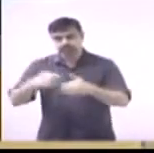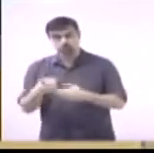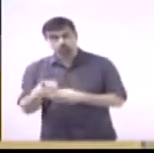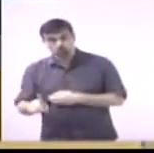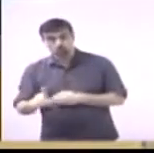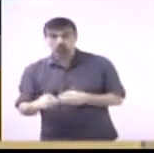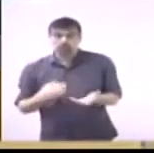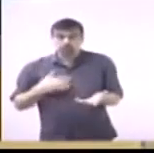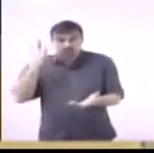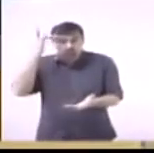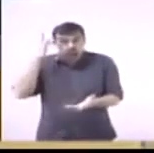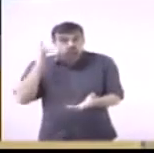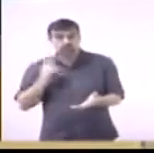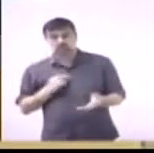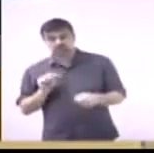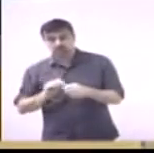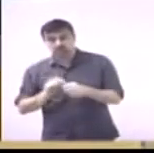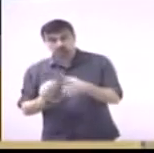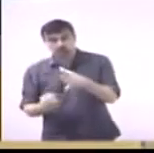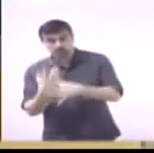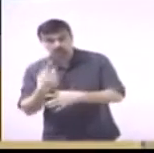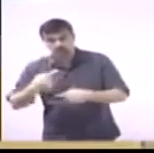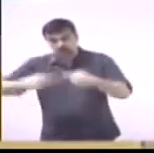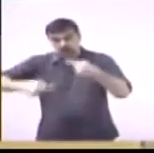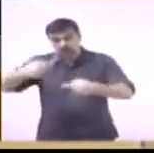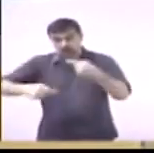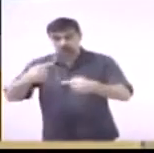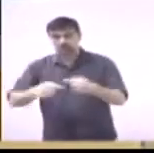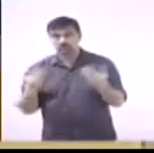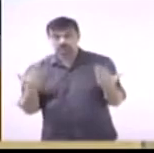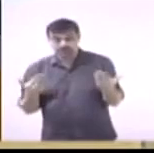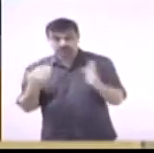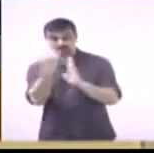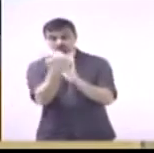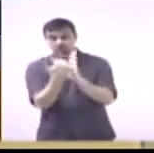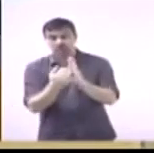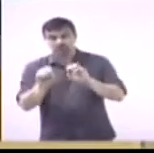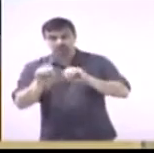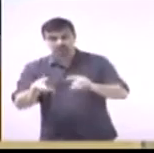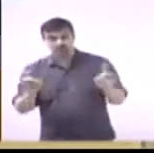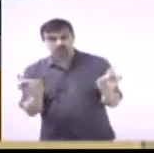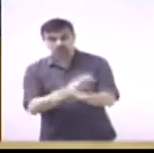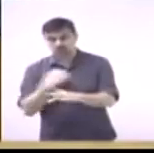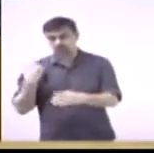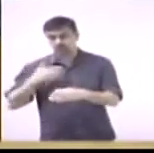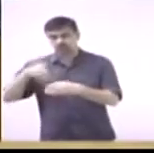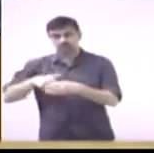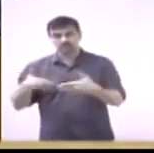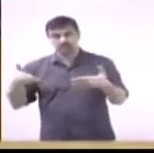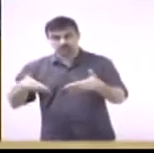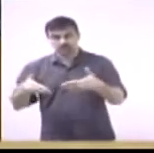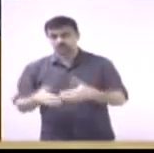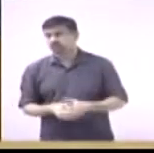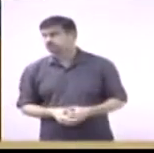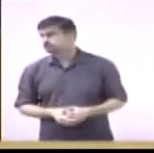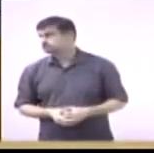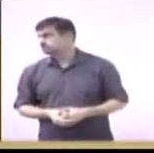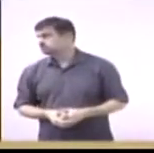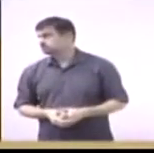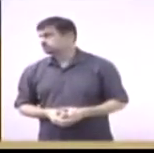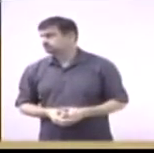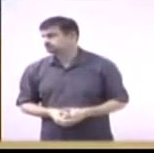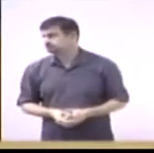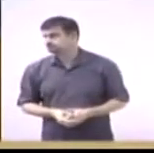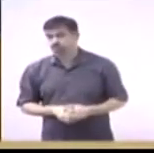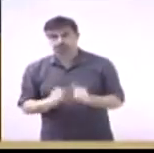tenhamos outras discussões, mas que não estão atinentes ao Plano Municipal de Educação. Com a palavra, o vereador Marquinhos